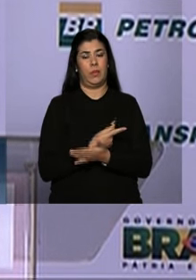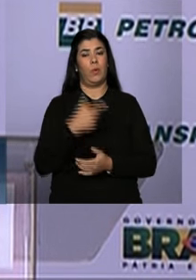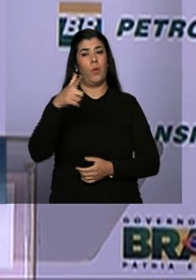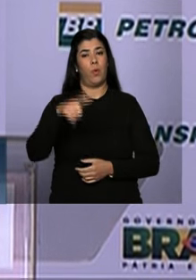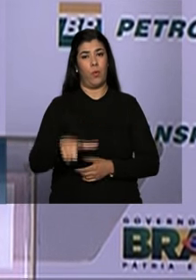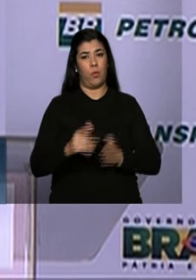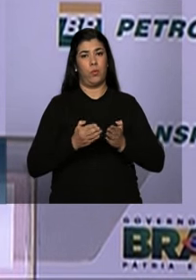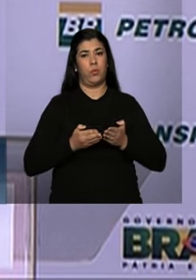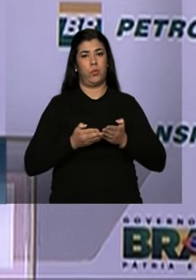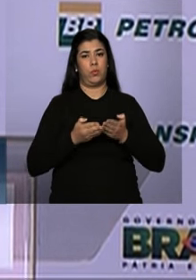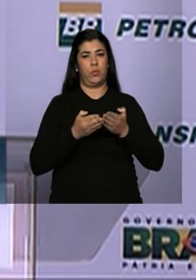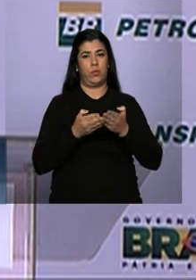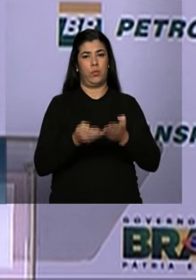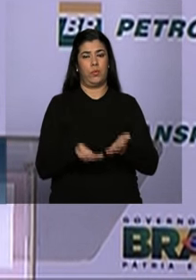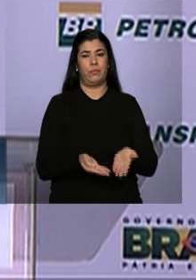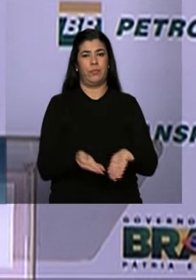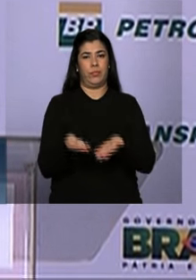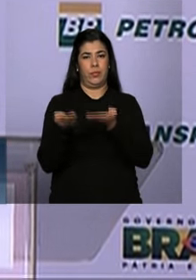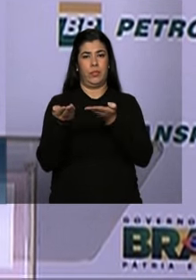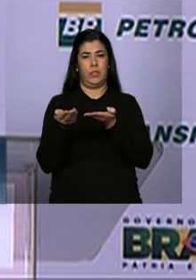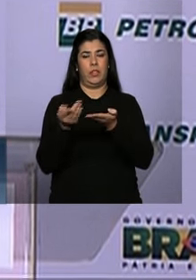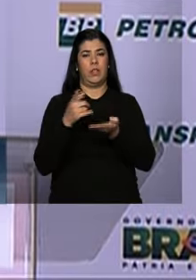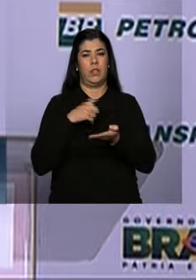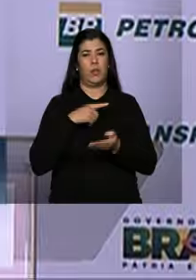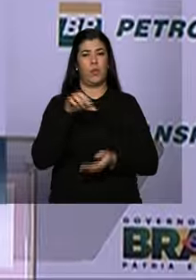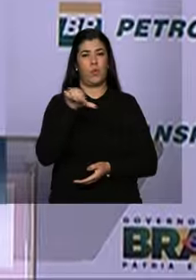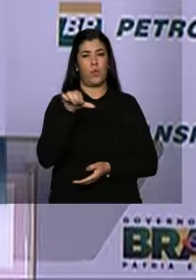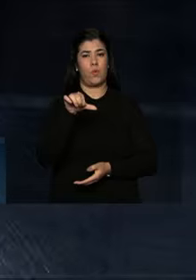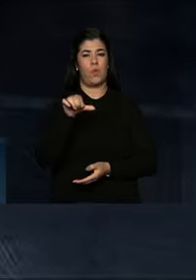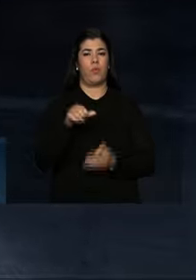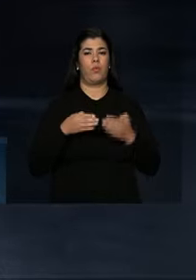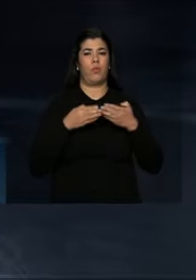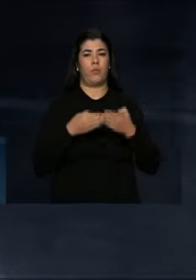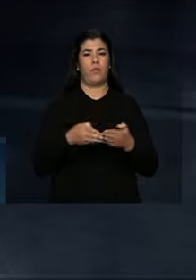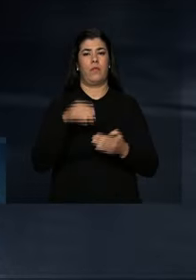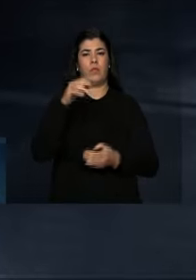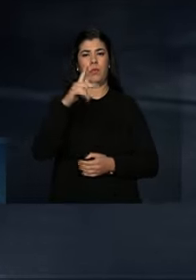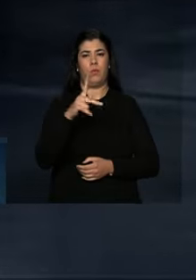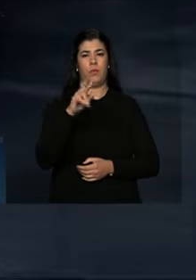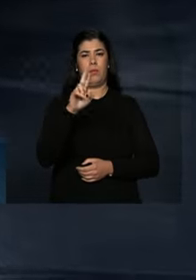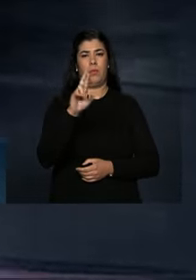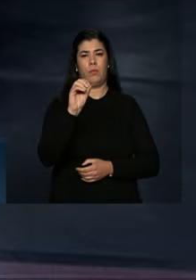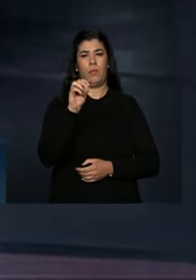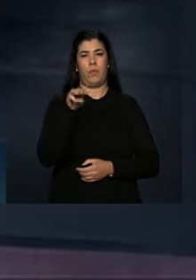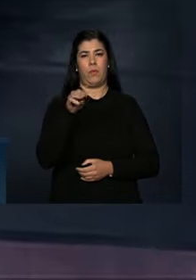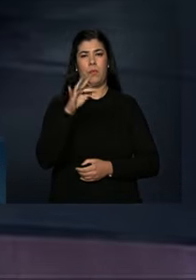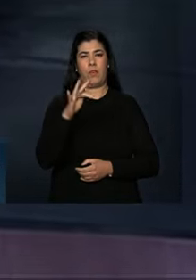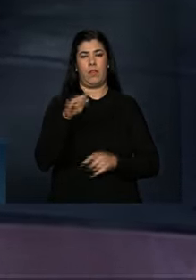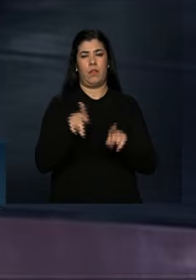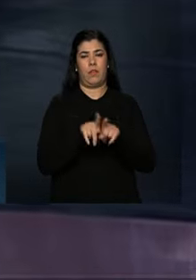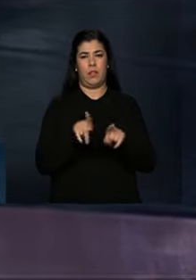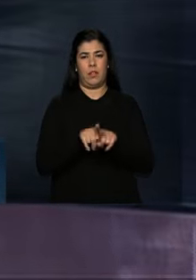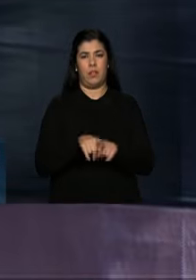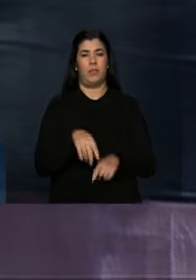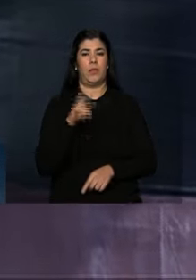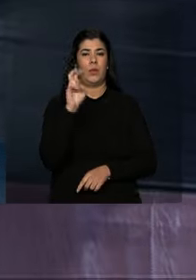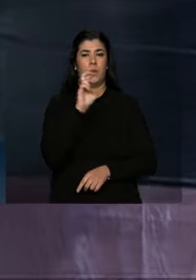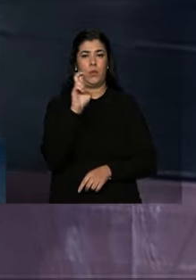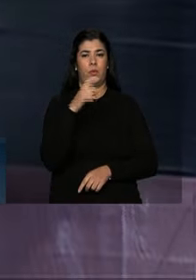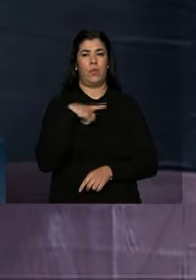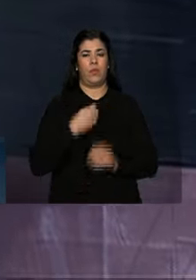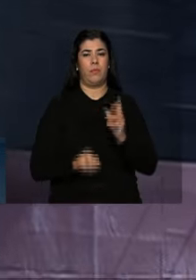sendo entregue, o 9º navio do PROMEF e o 5º produzido aqui no EAS, navio